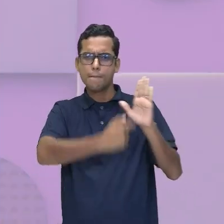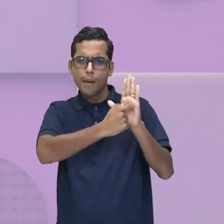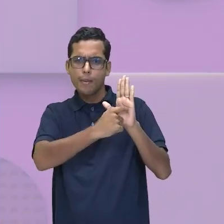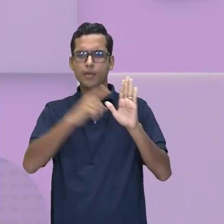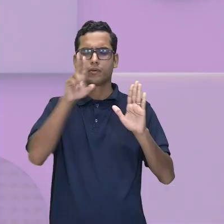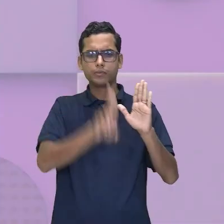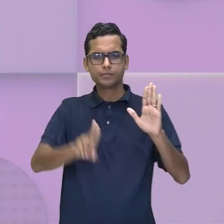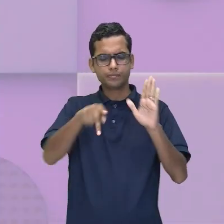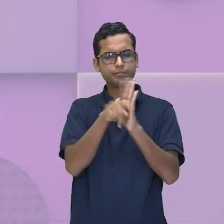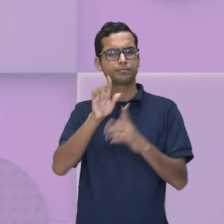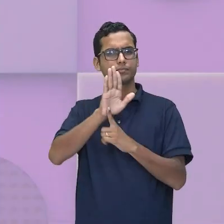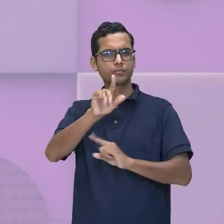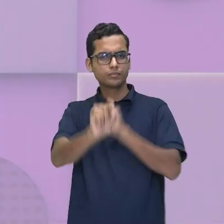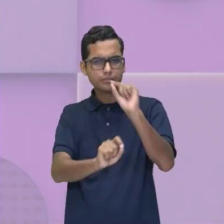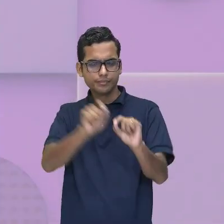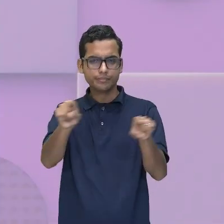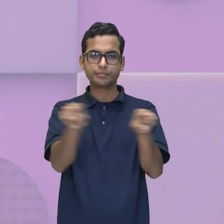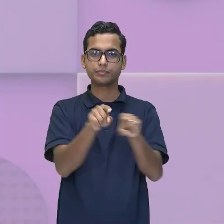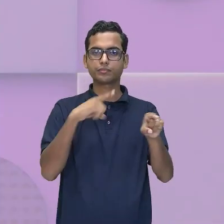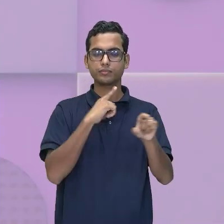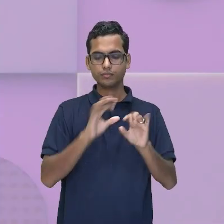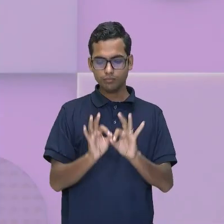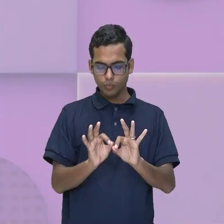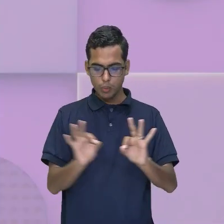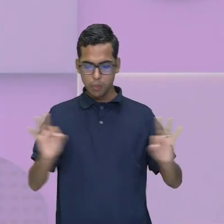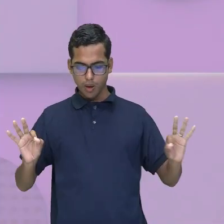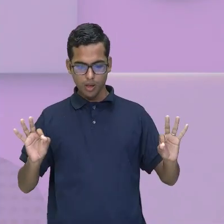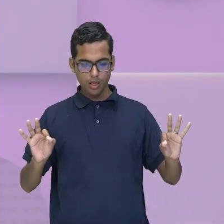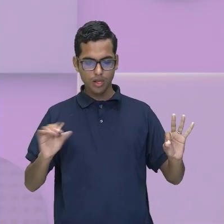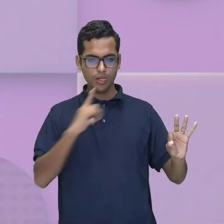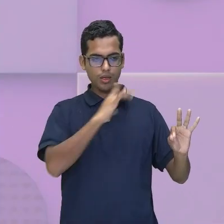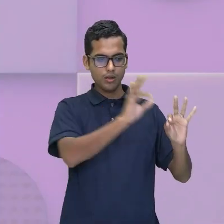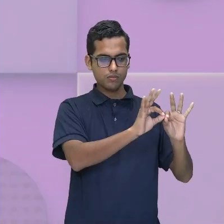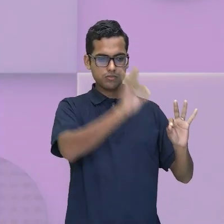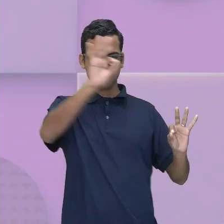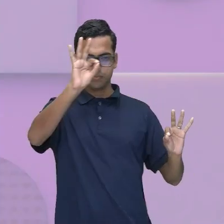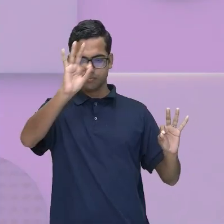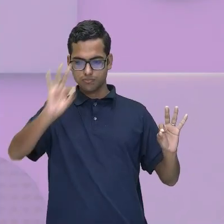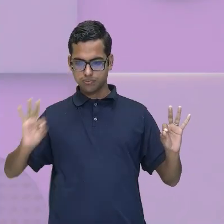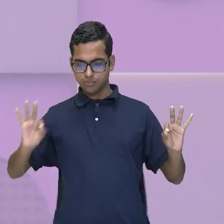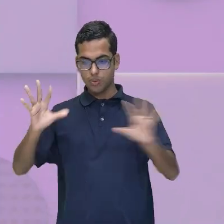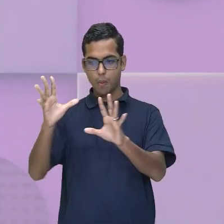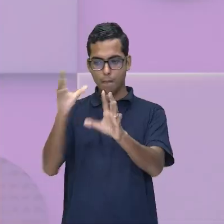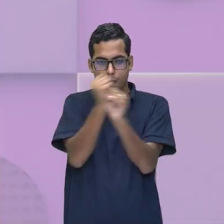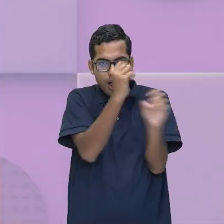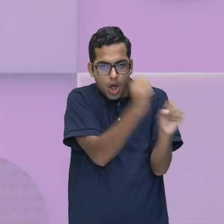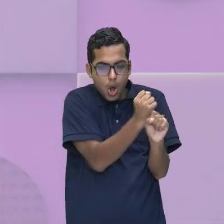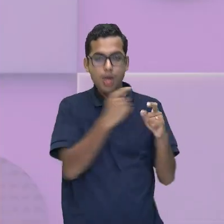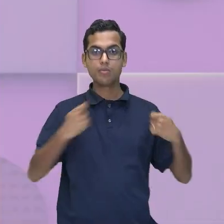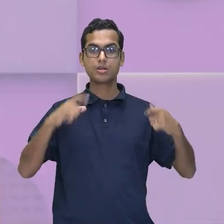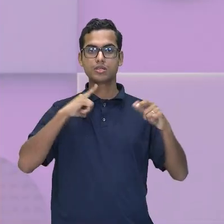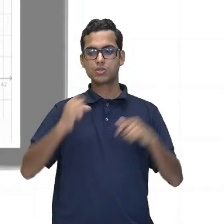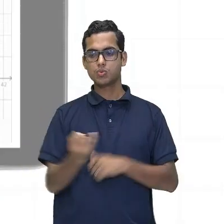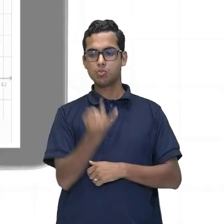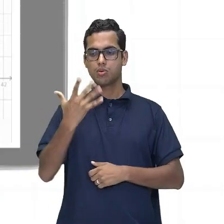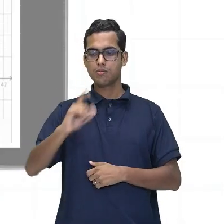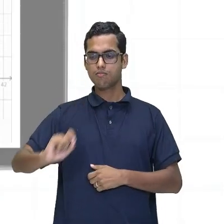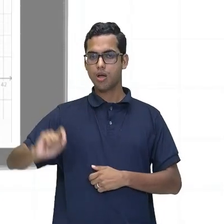ser maior do que a medida do maior lado do triângulo. Então, vamos ver aqui nos triângulos que a gente vai